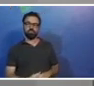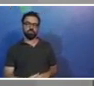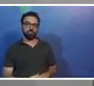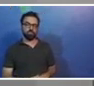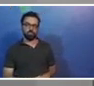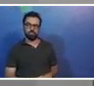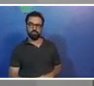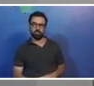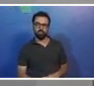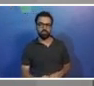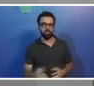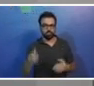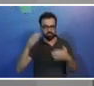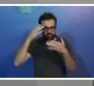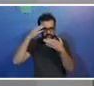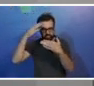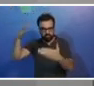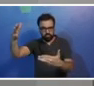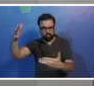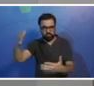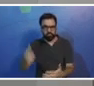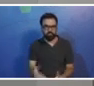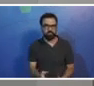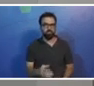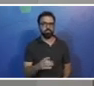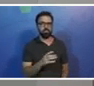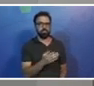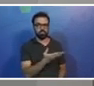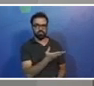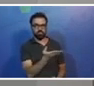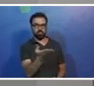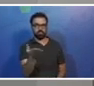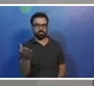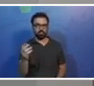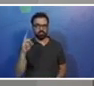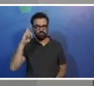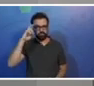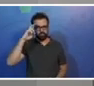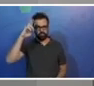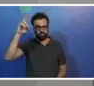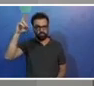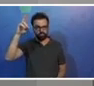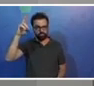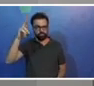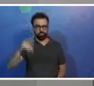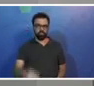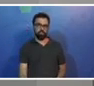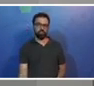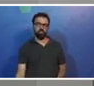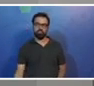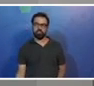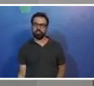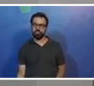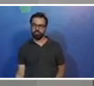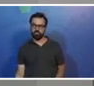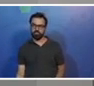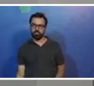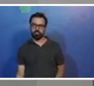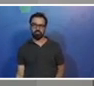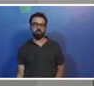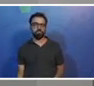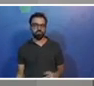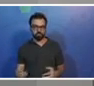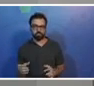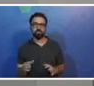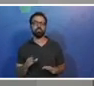nossa. Agradecer os meus coordenadores, que são pessoas que estiveram conosco por trás,